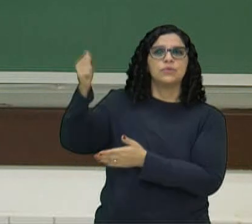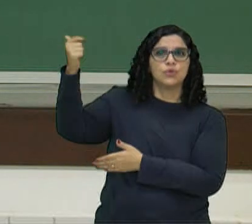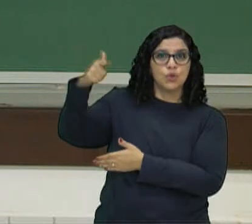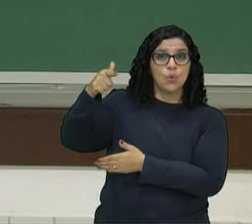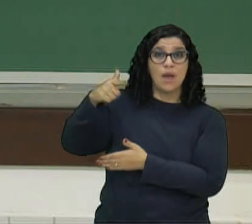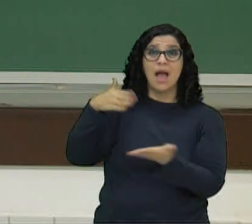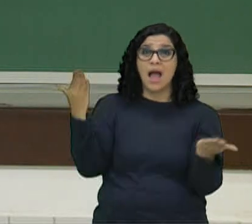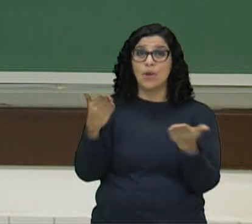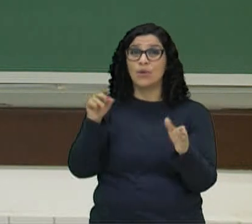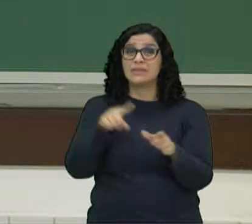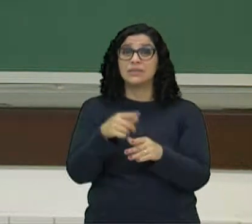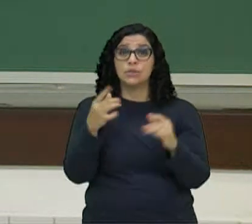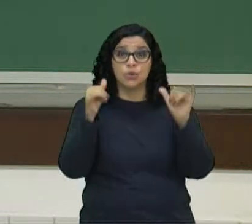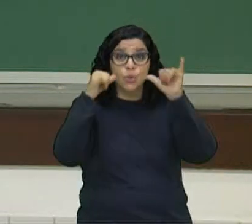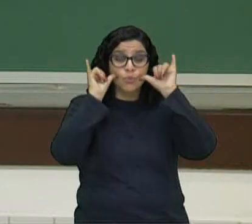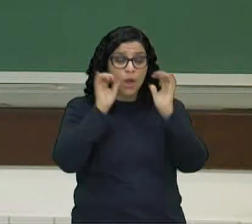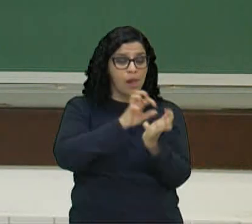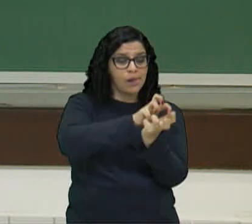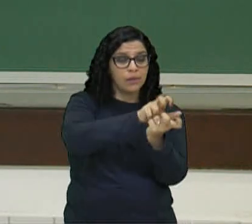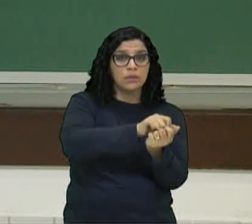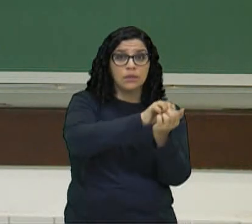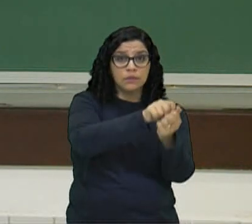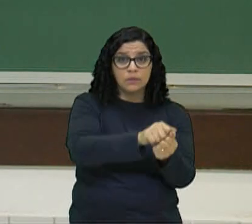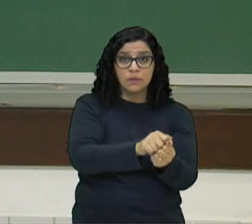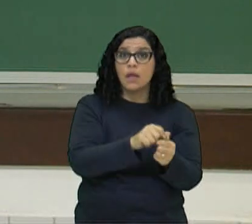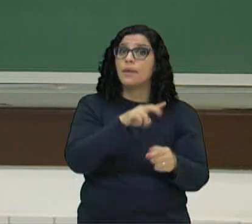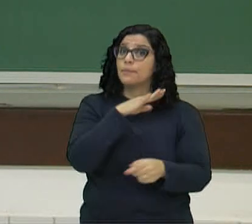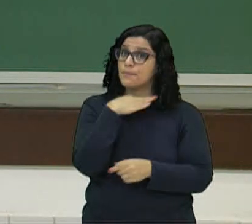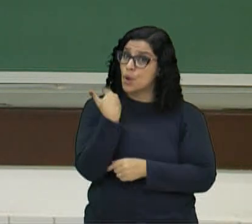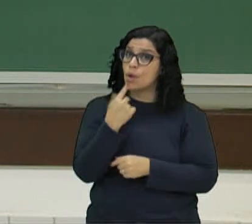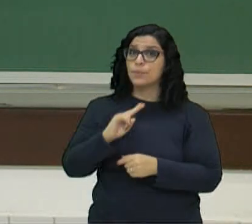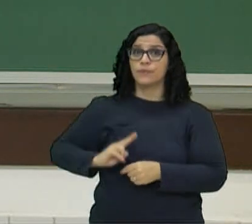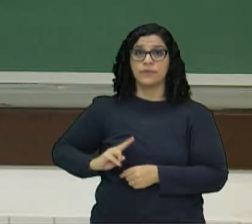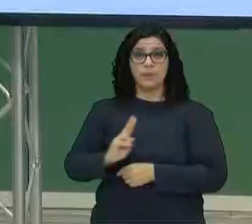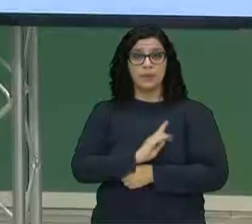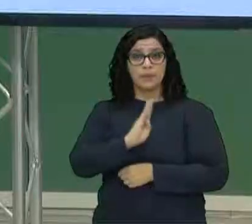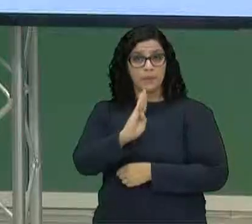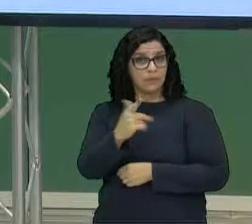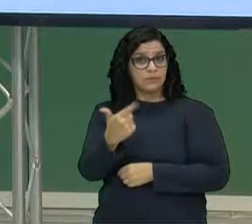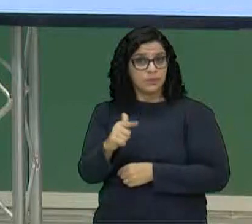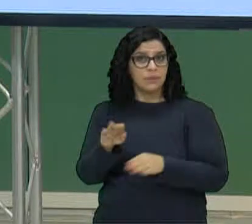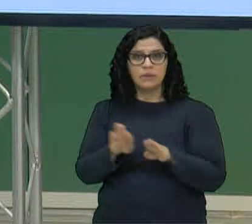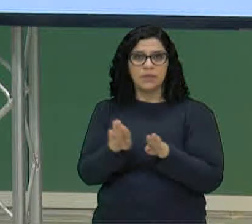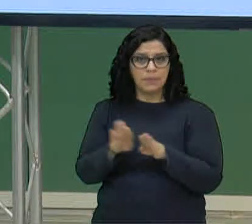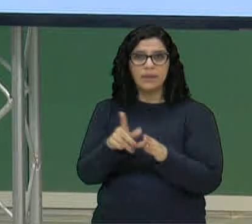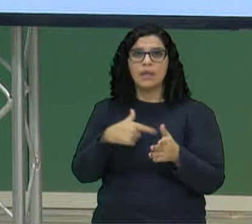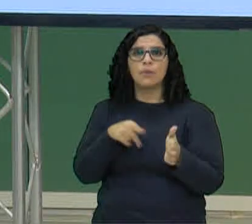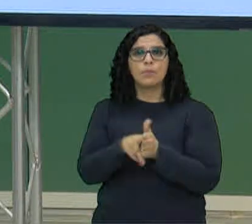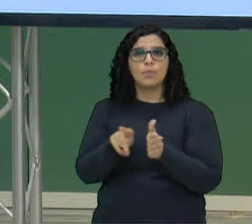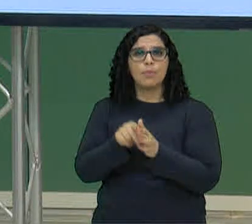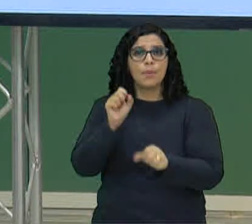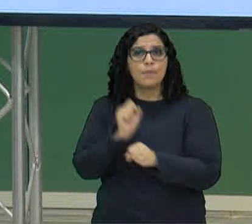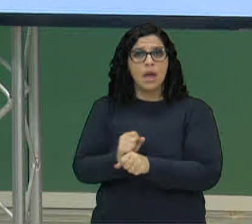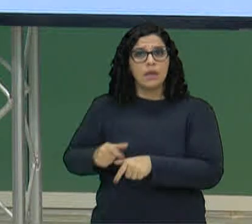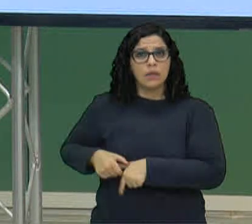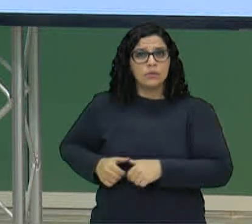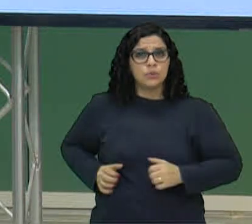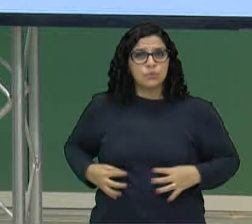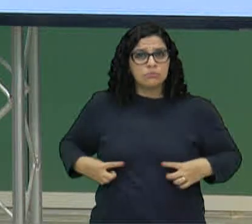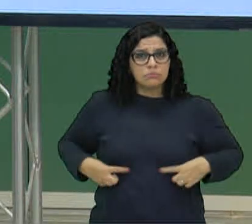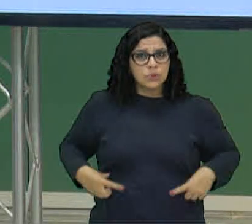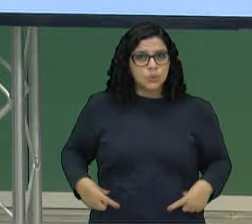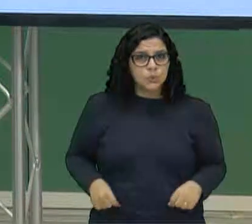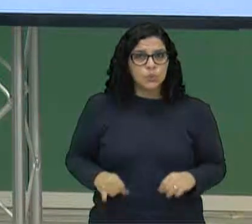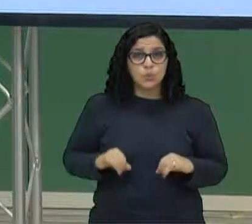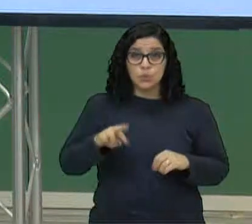gado comer, mata. Impede a síntese de vitamina B, impede a absorção da vitamina B, causa falência renal no gado, bem